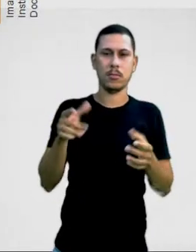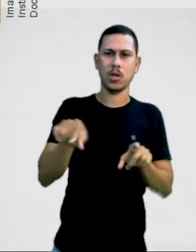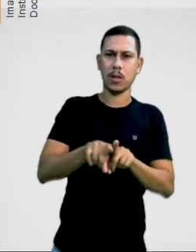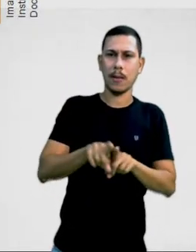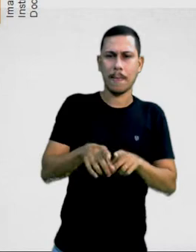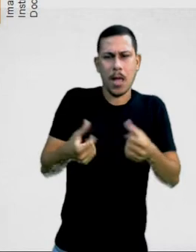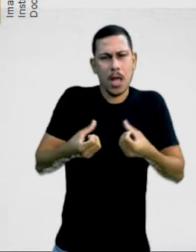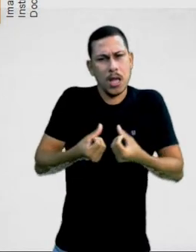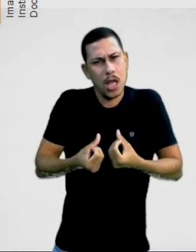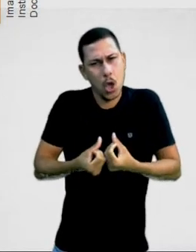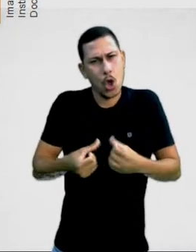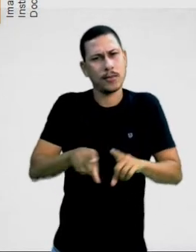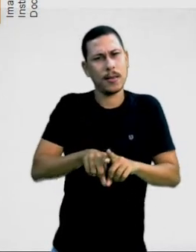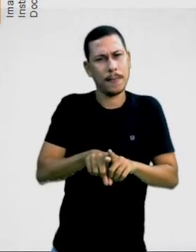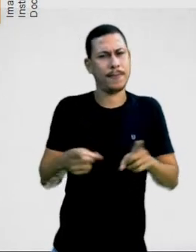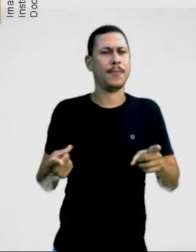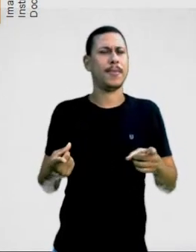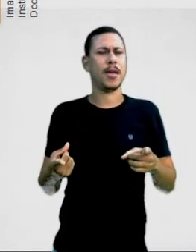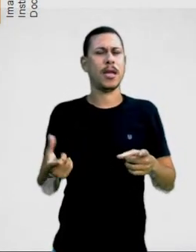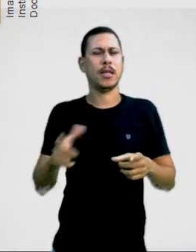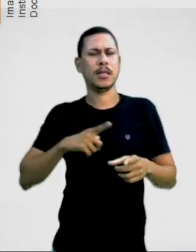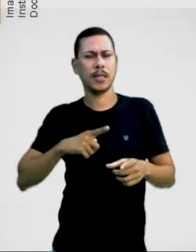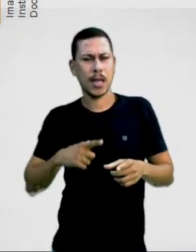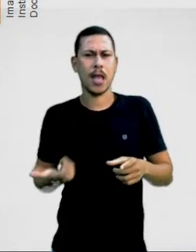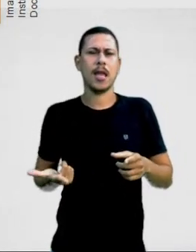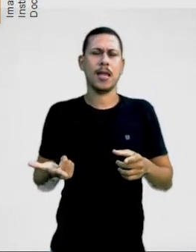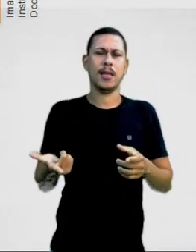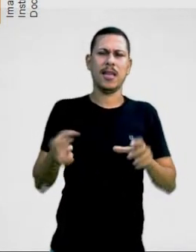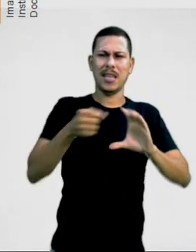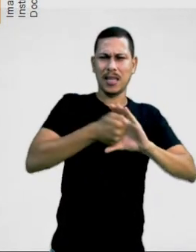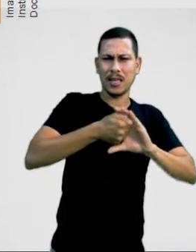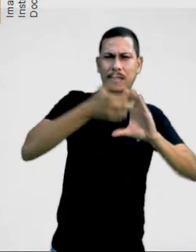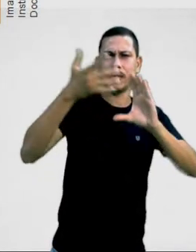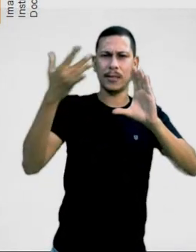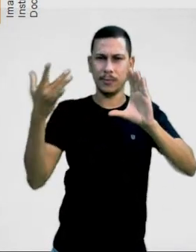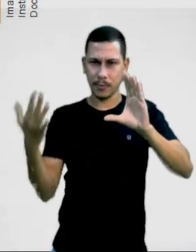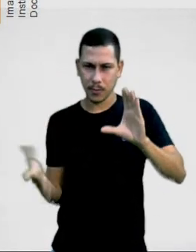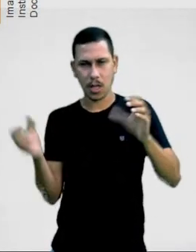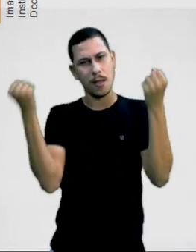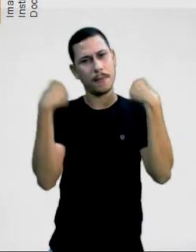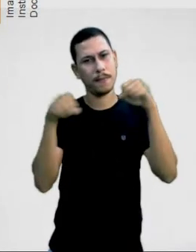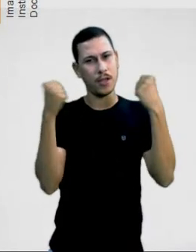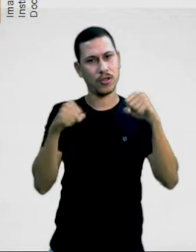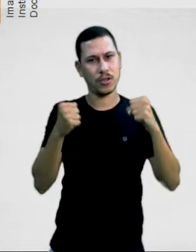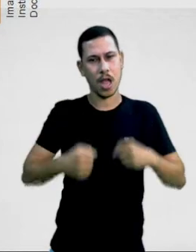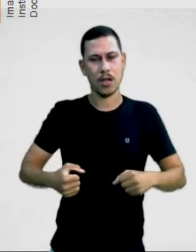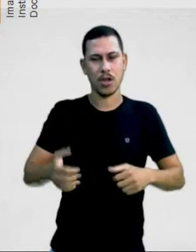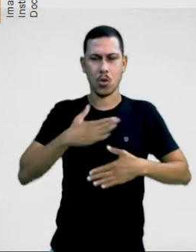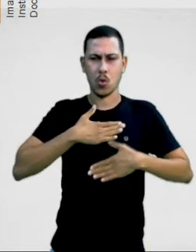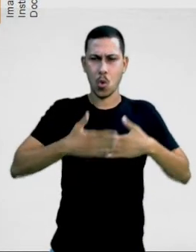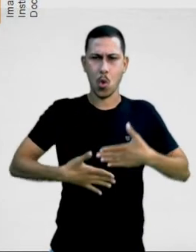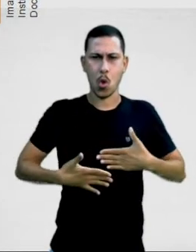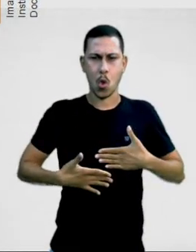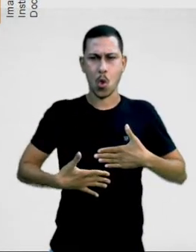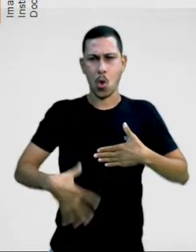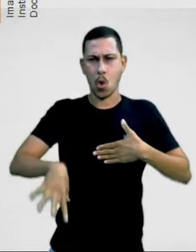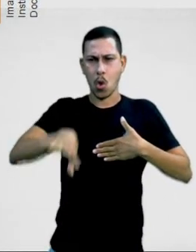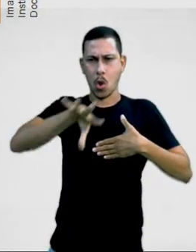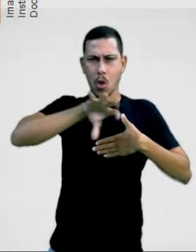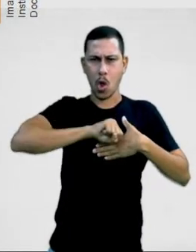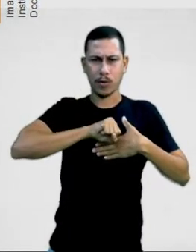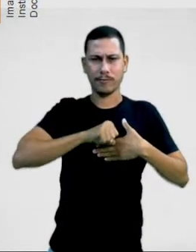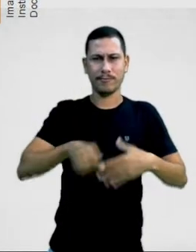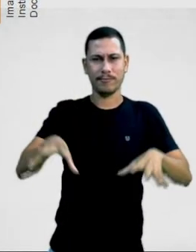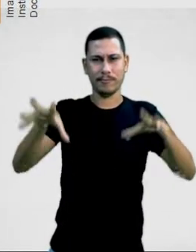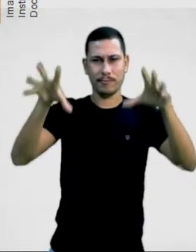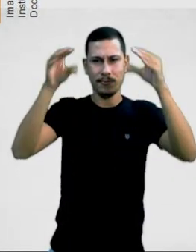yoga, né, vão reunir ali elementos para ginástica de conscientização corporal, né? A grande maioria